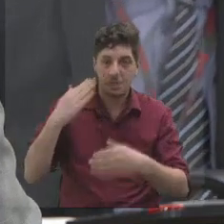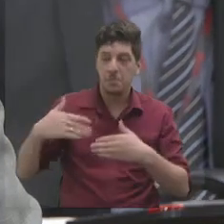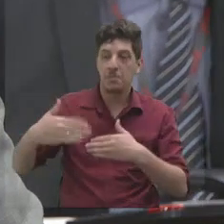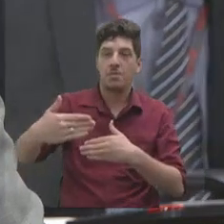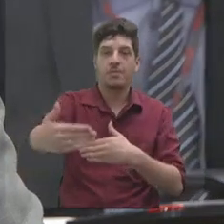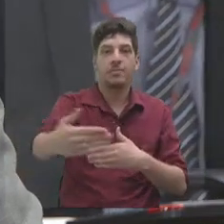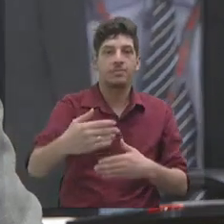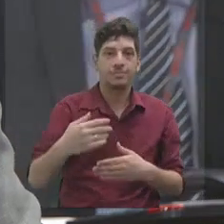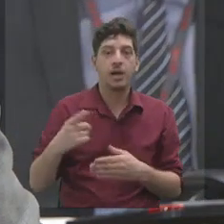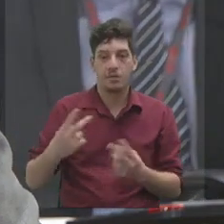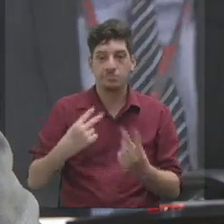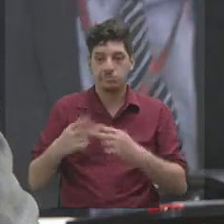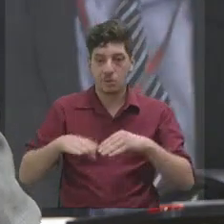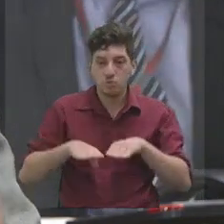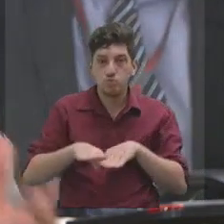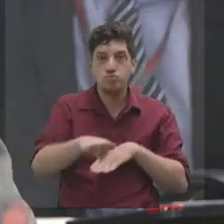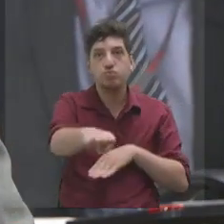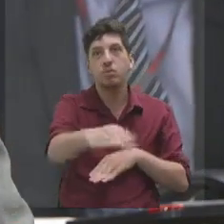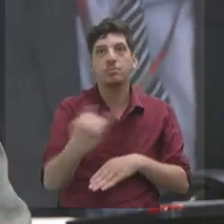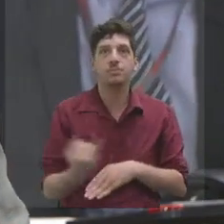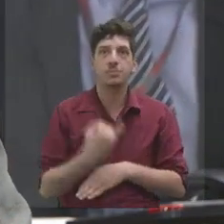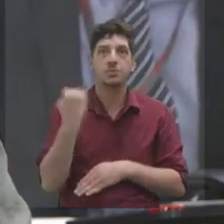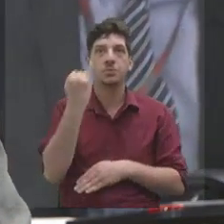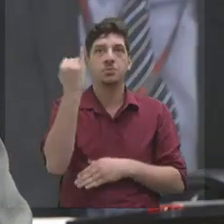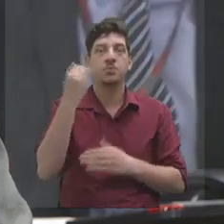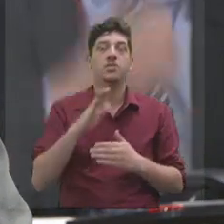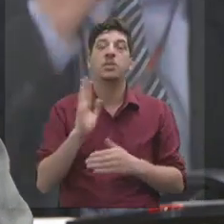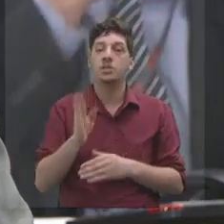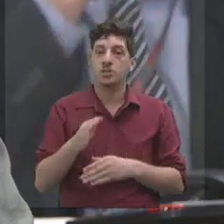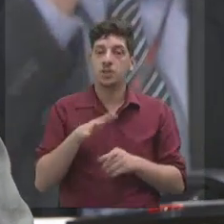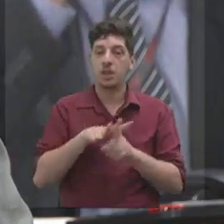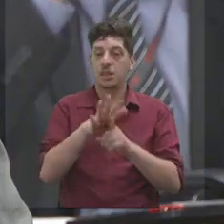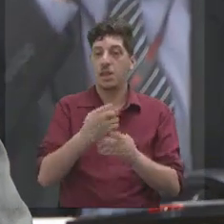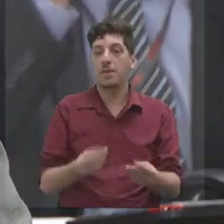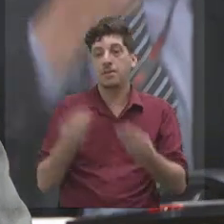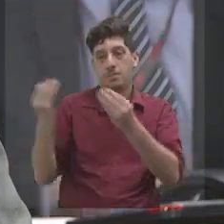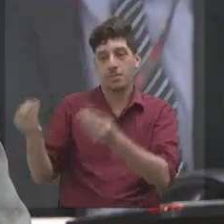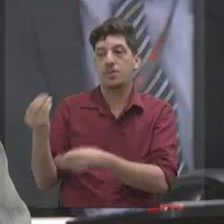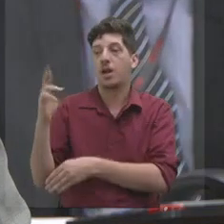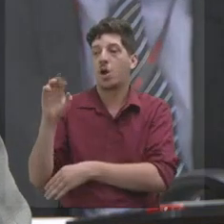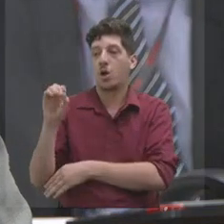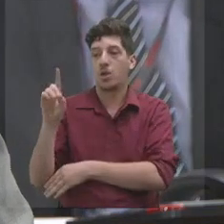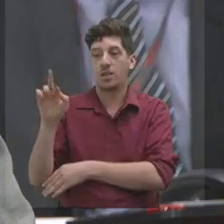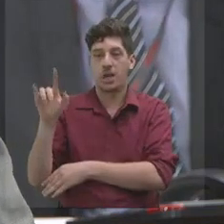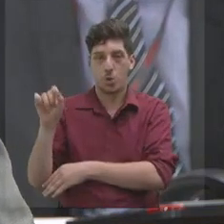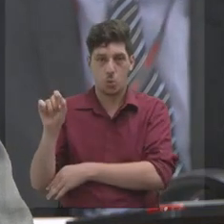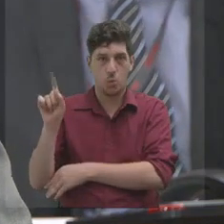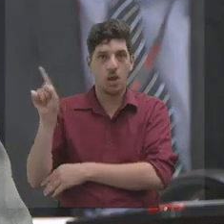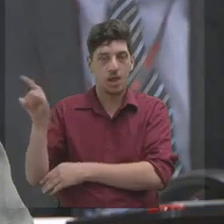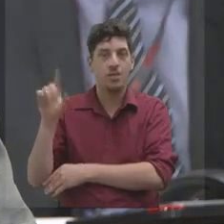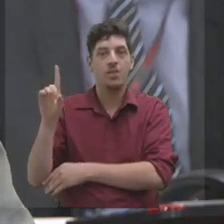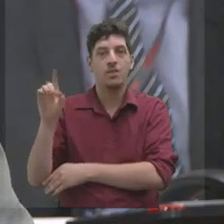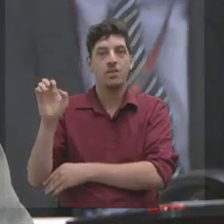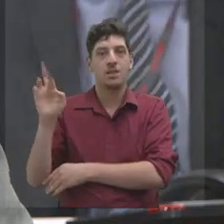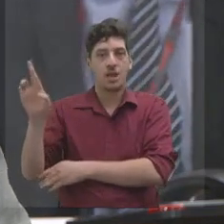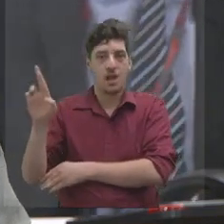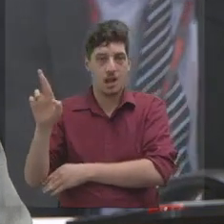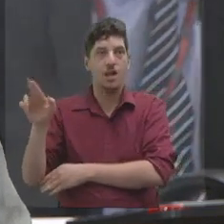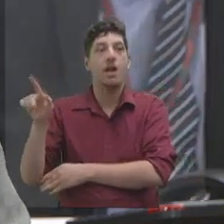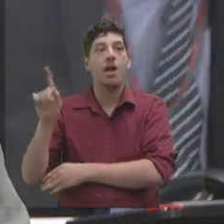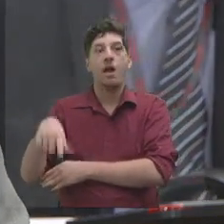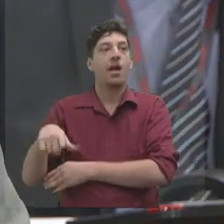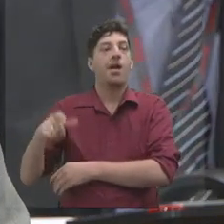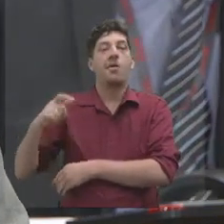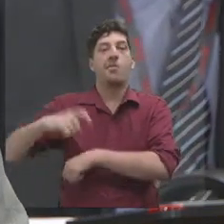e que né já levei essa demanda por Rodrigo também Dr é um movimento muito grande infelizmente